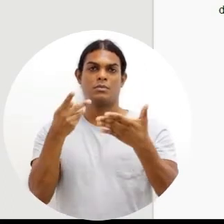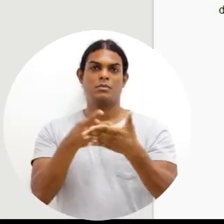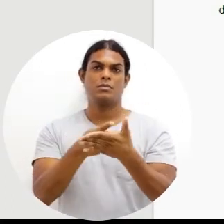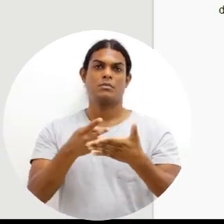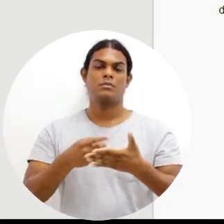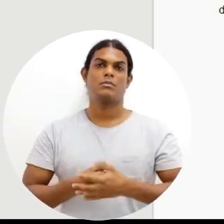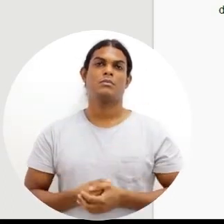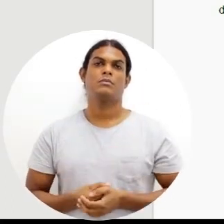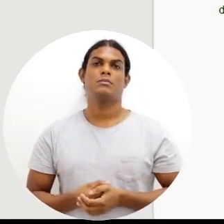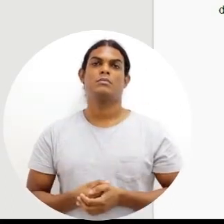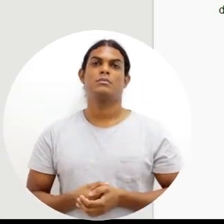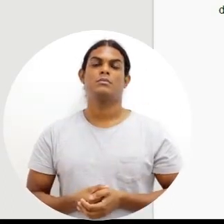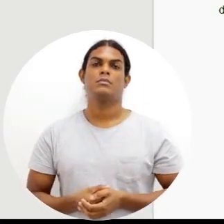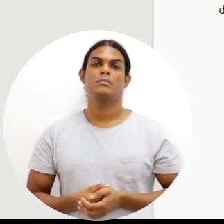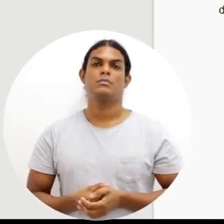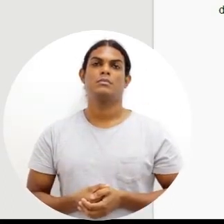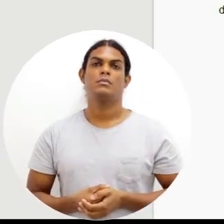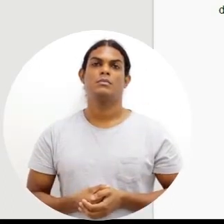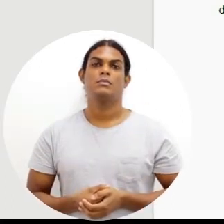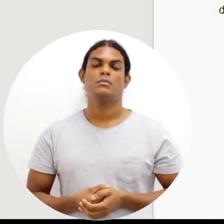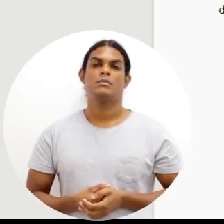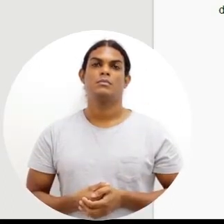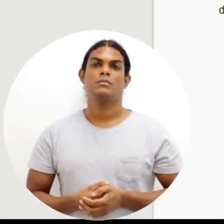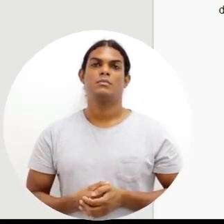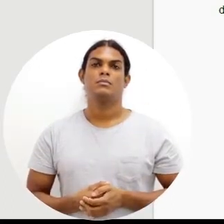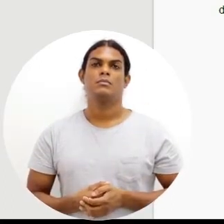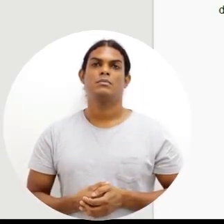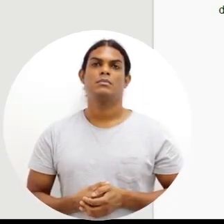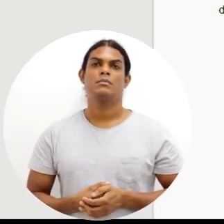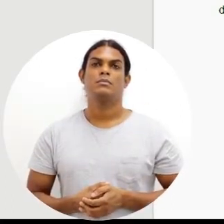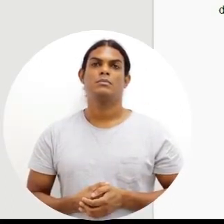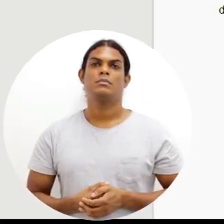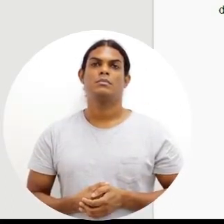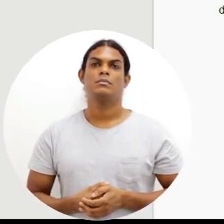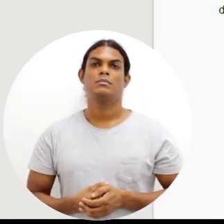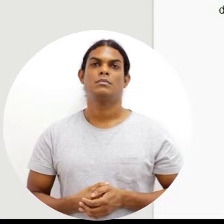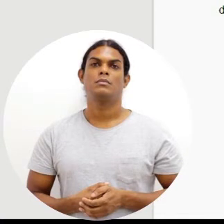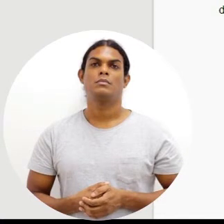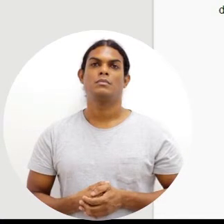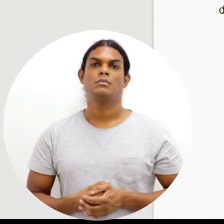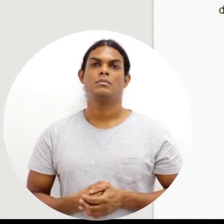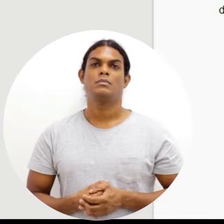então, tecnologias móveis, e aí